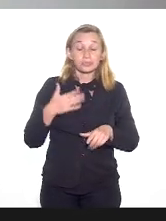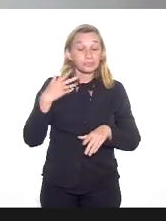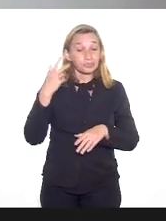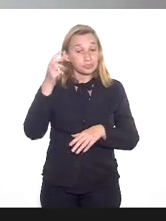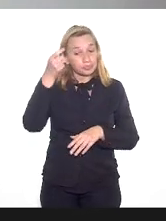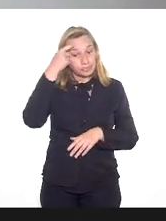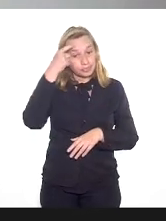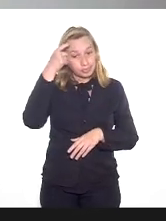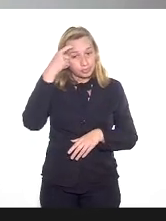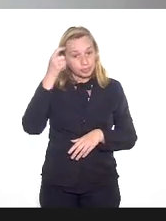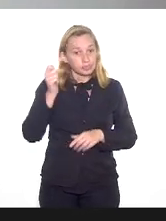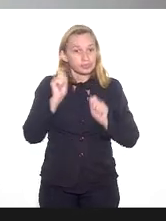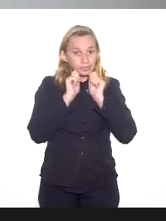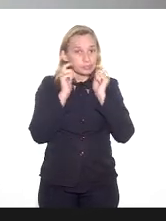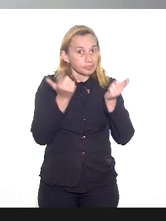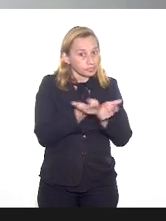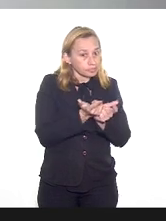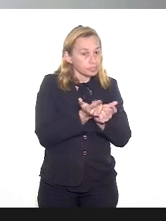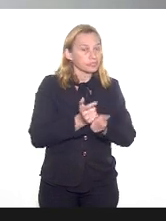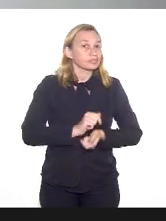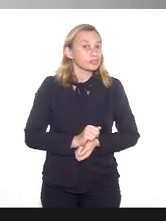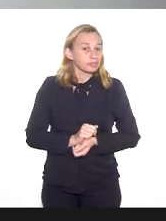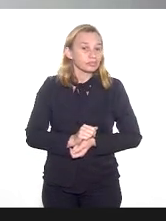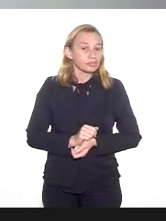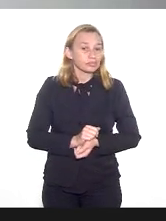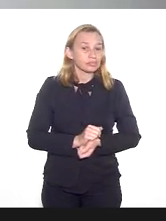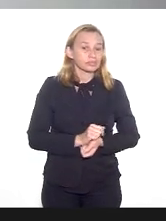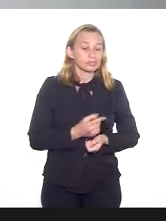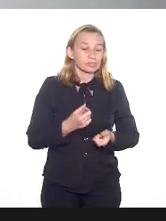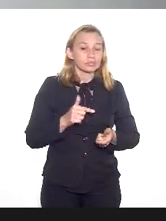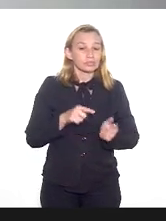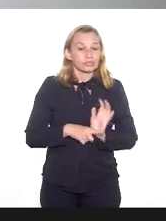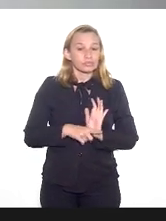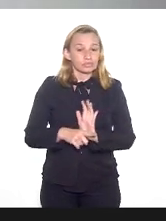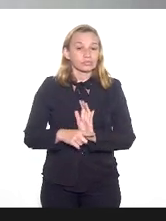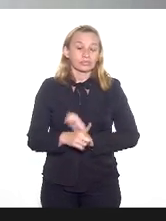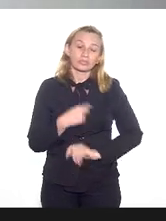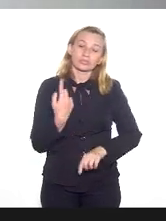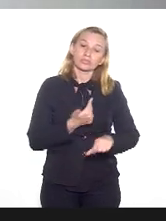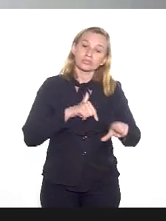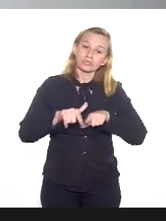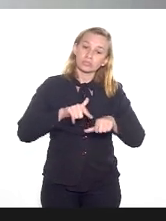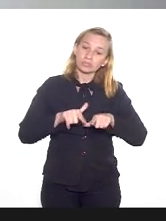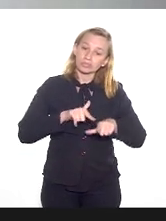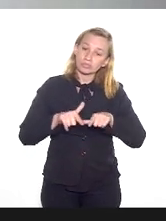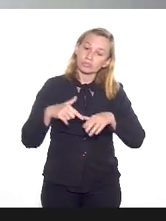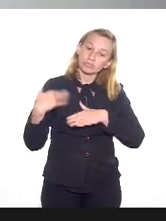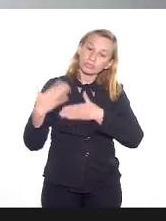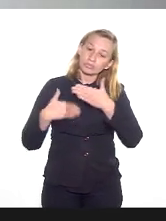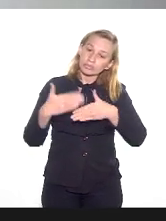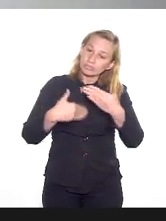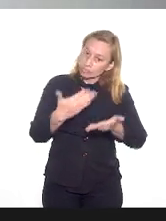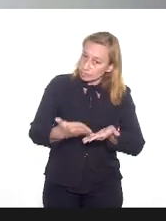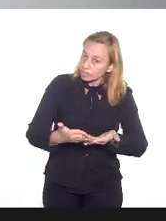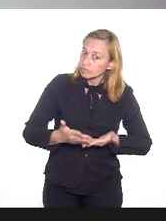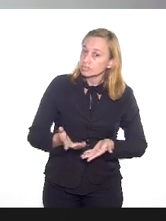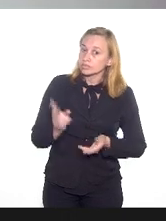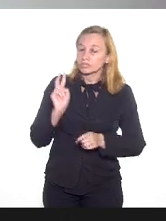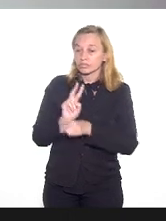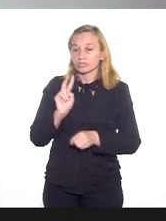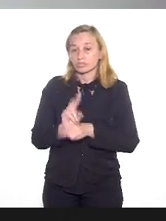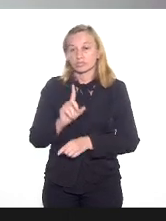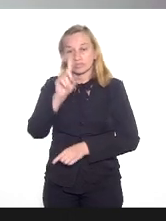para a LERJ e instrumentaliza os nossos mandatos para que eles sigam as suas trajetórias de defesa dos